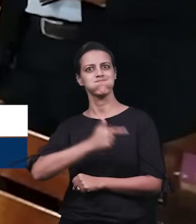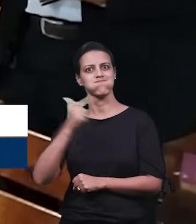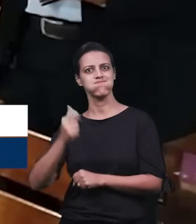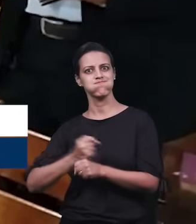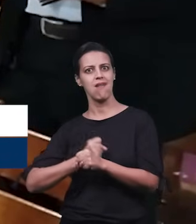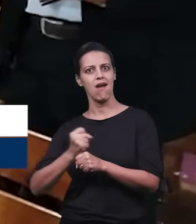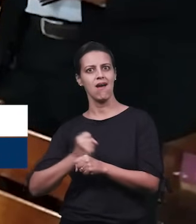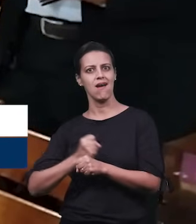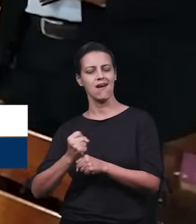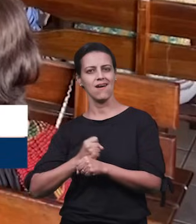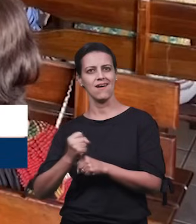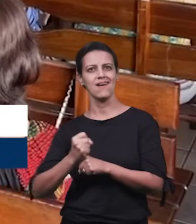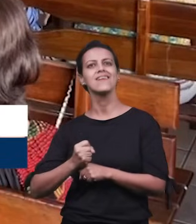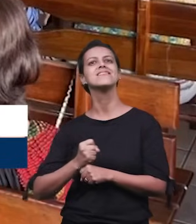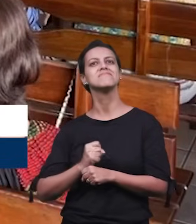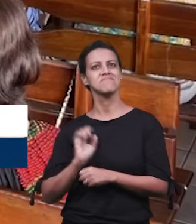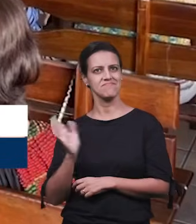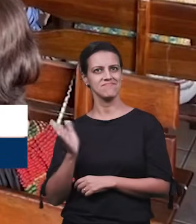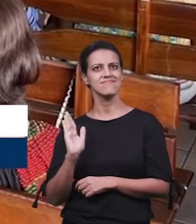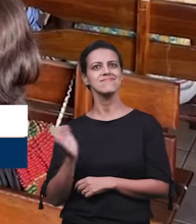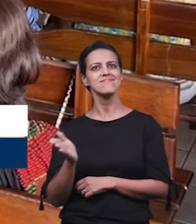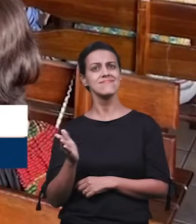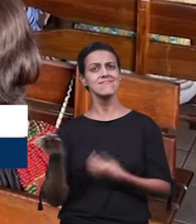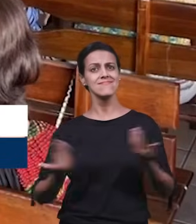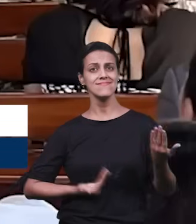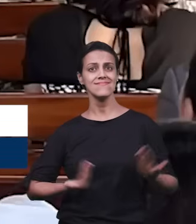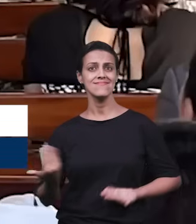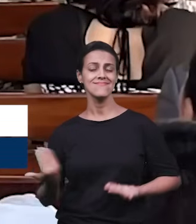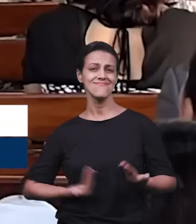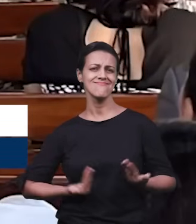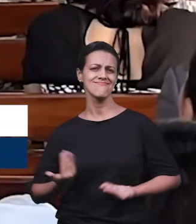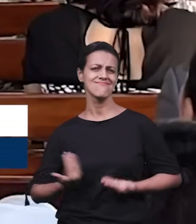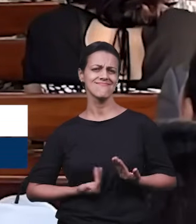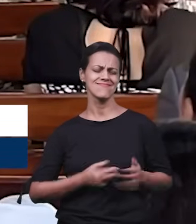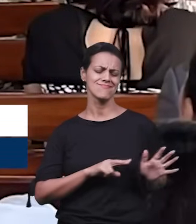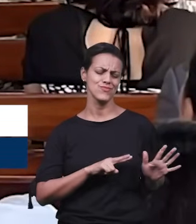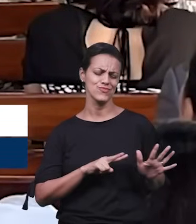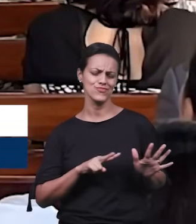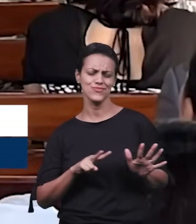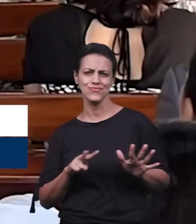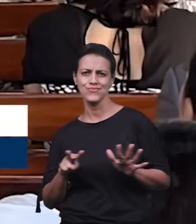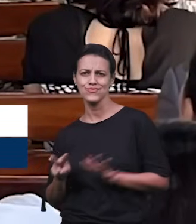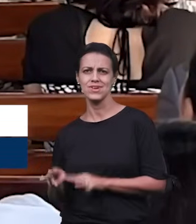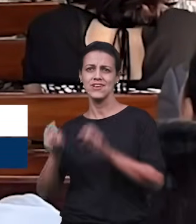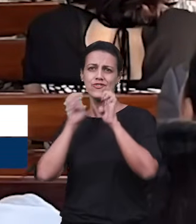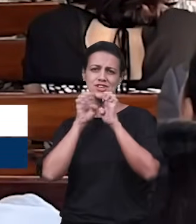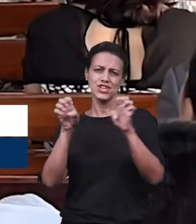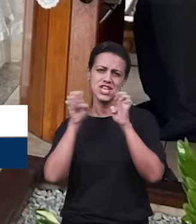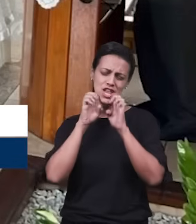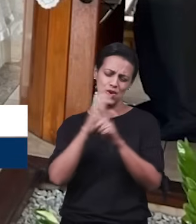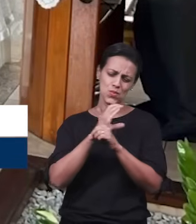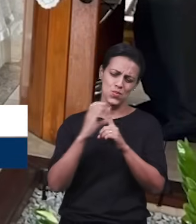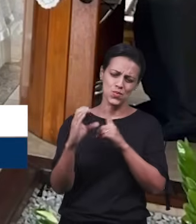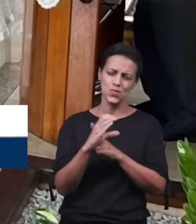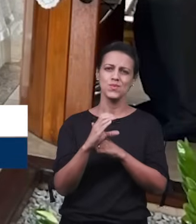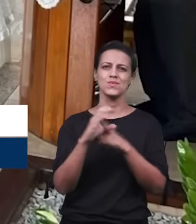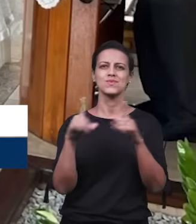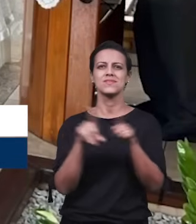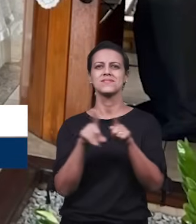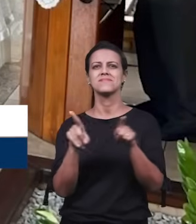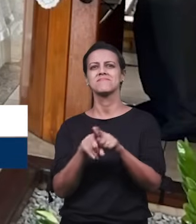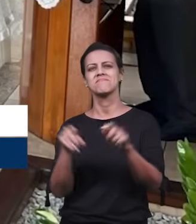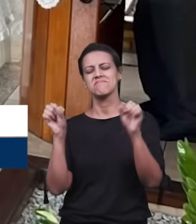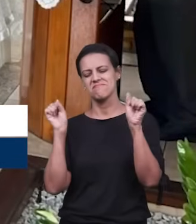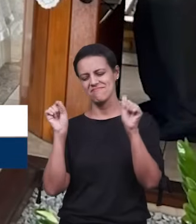bairro a igreja completou 22 anos de muitas vitórias. Os irmãos passaram a semana com cultos